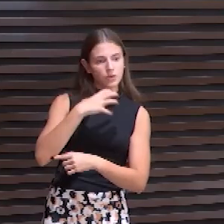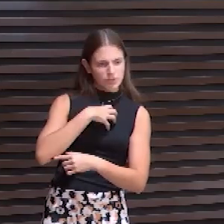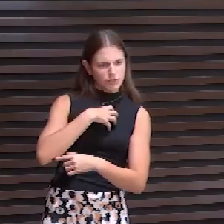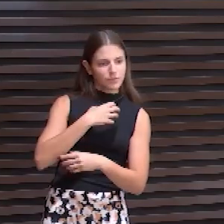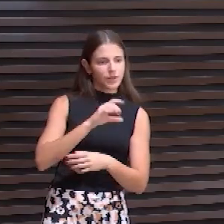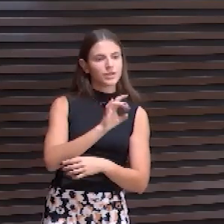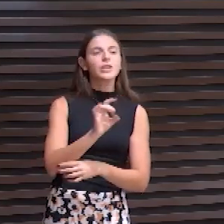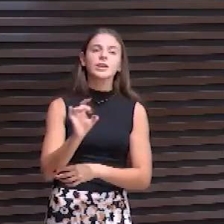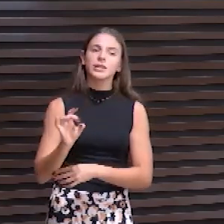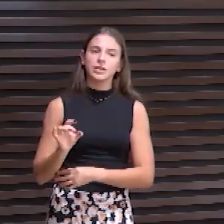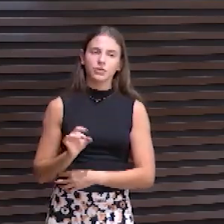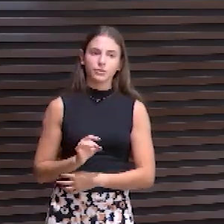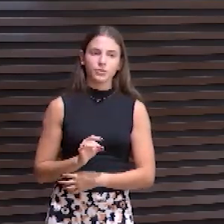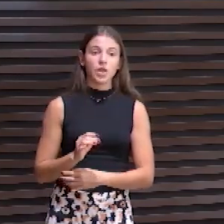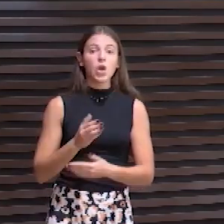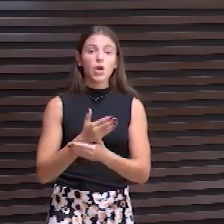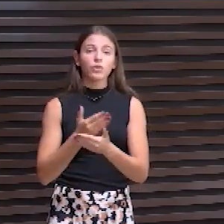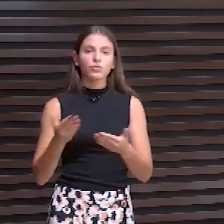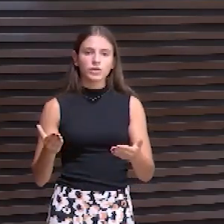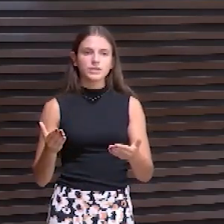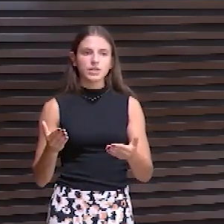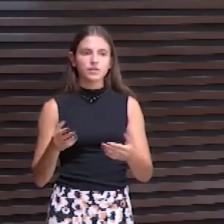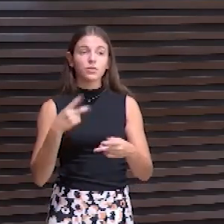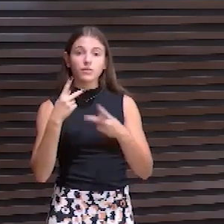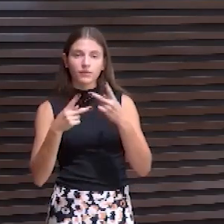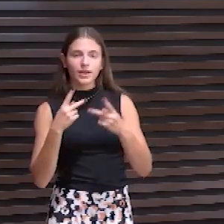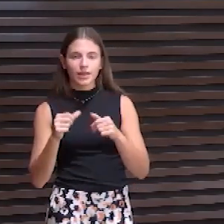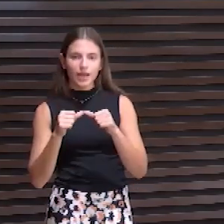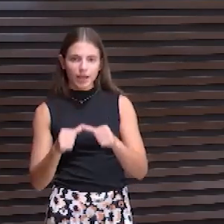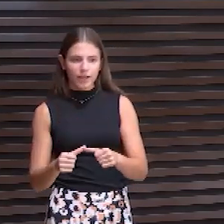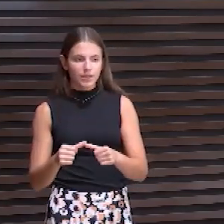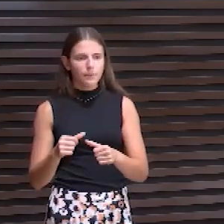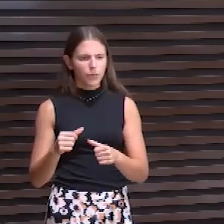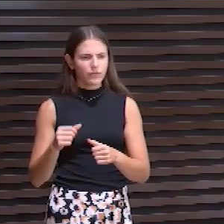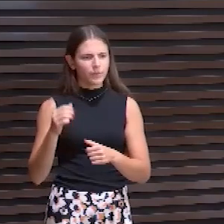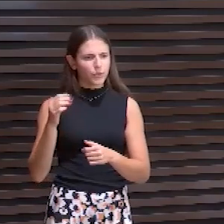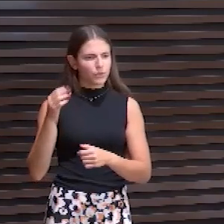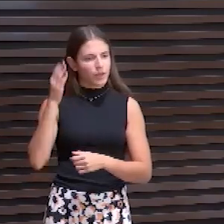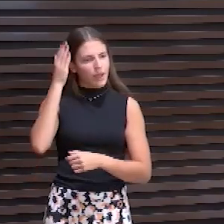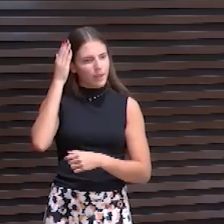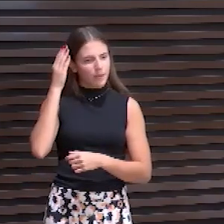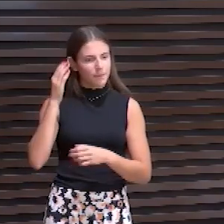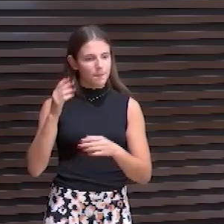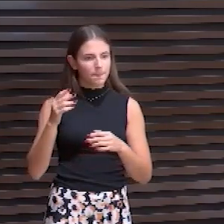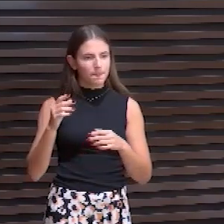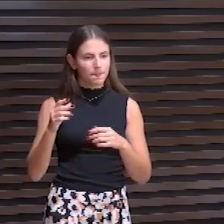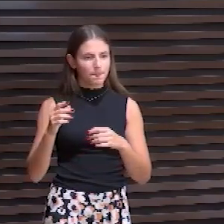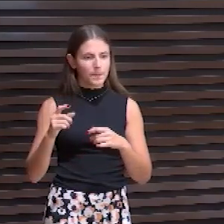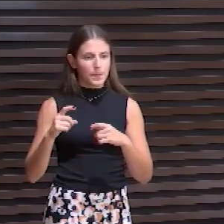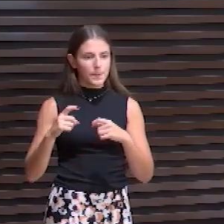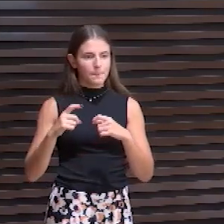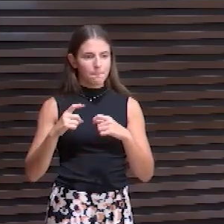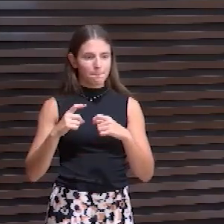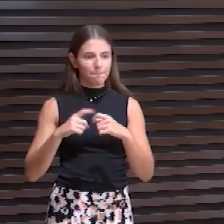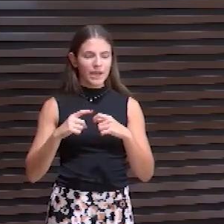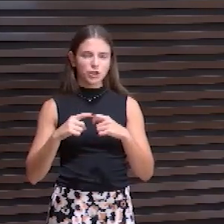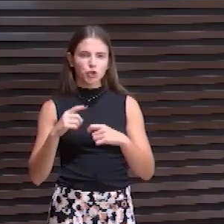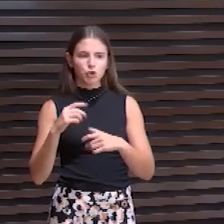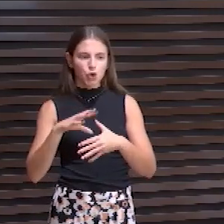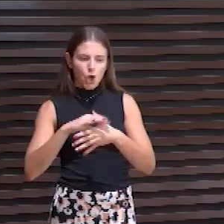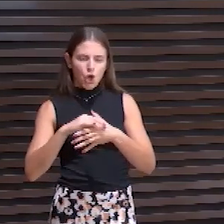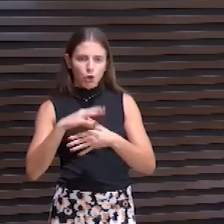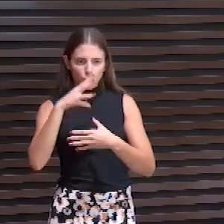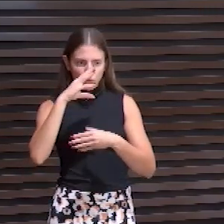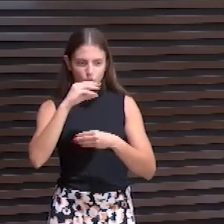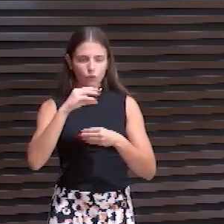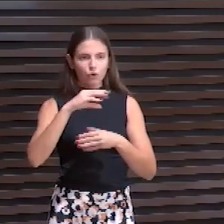vão citar esse provérbio: médico, cura-te a ti mesmo. E por que isso? Isso era um provérbio popular, assim como nós temos hoje em dia,